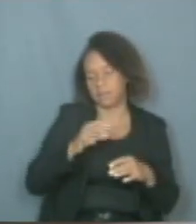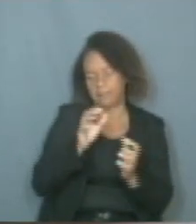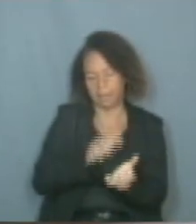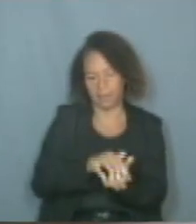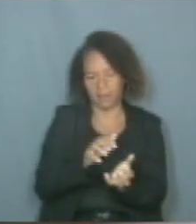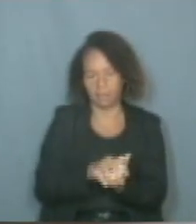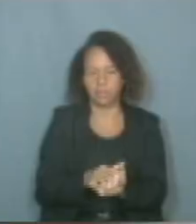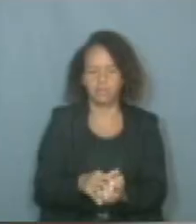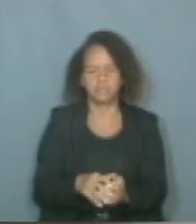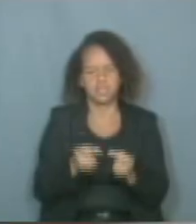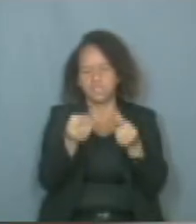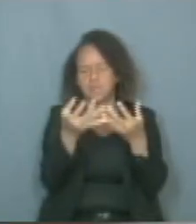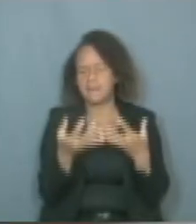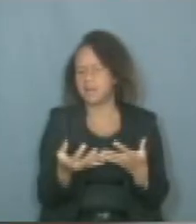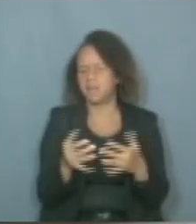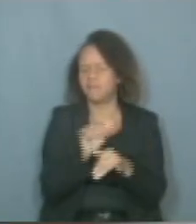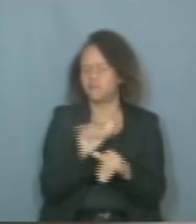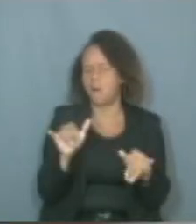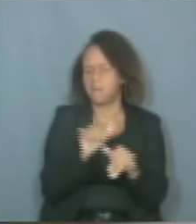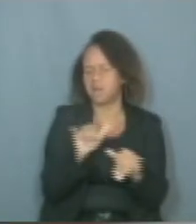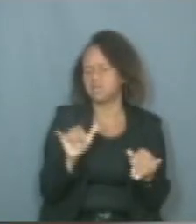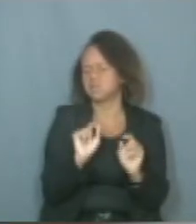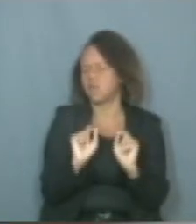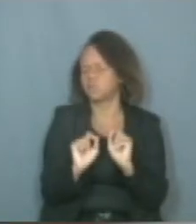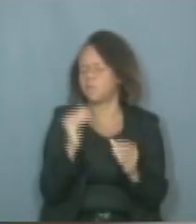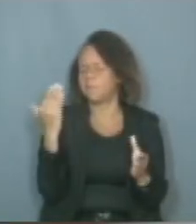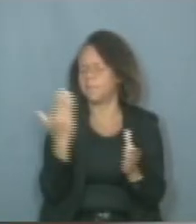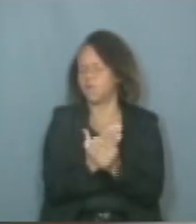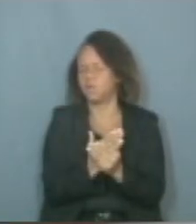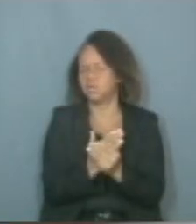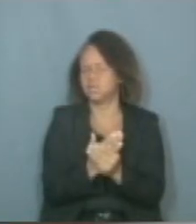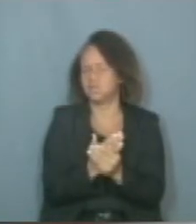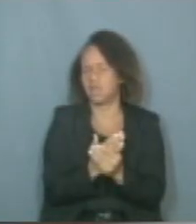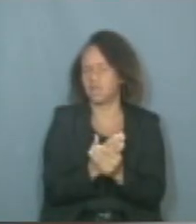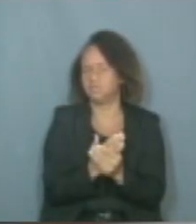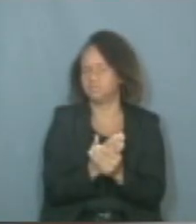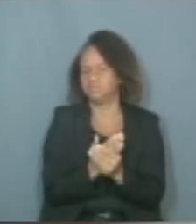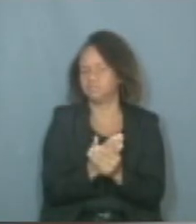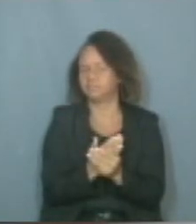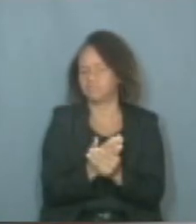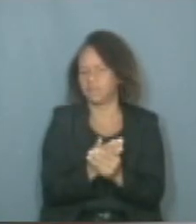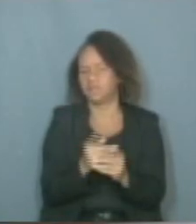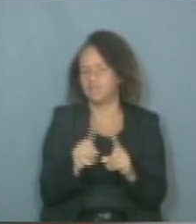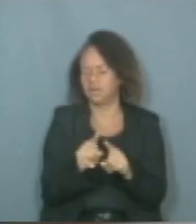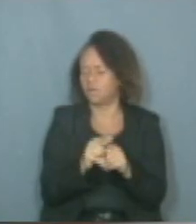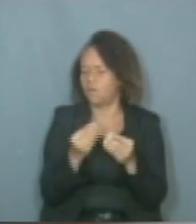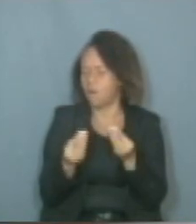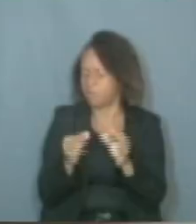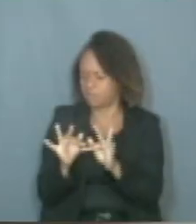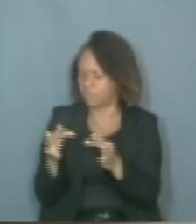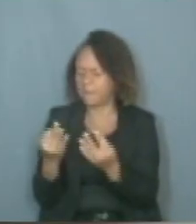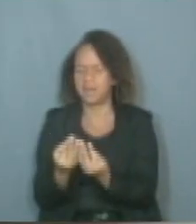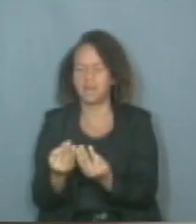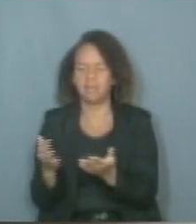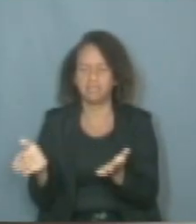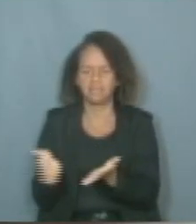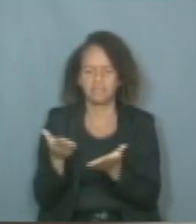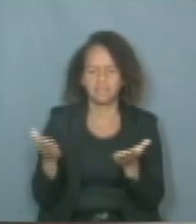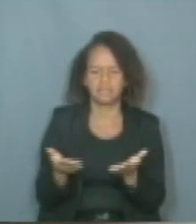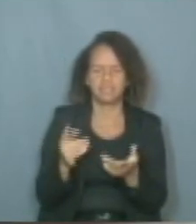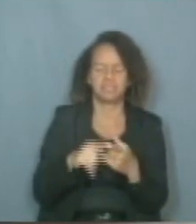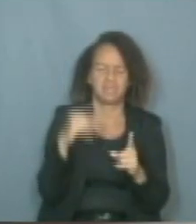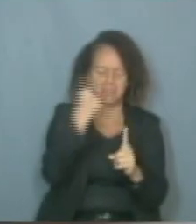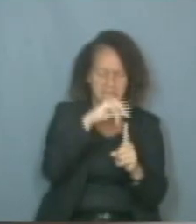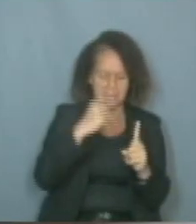preste informações sobre processos de destituição de poder familiar motivados por